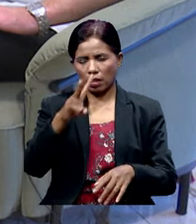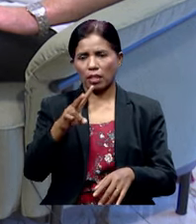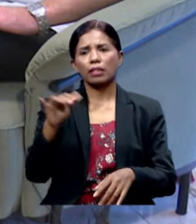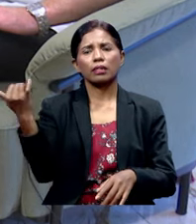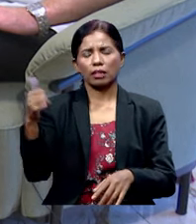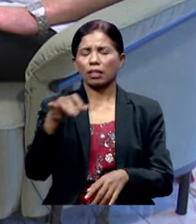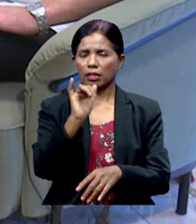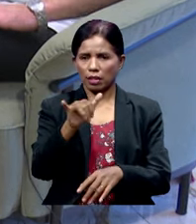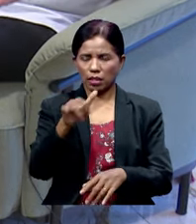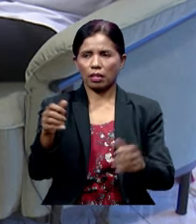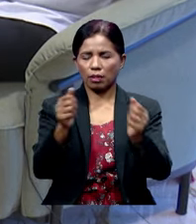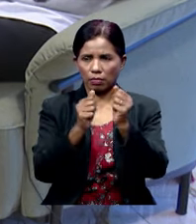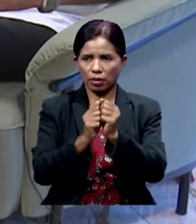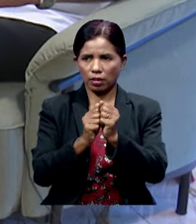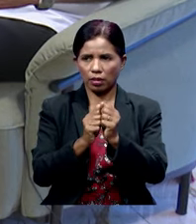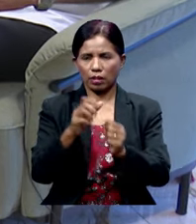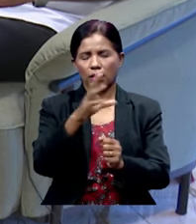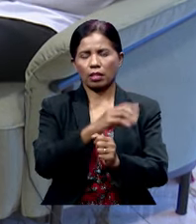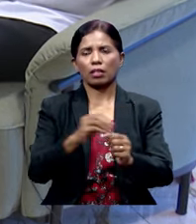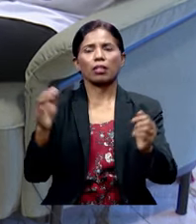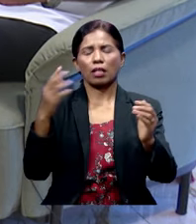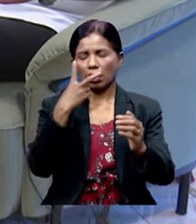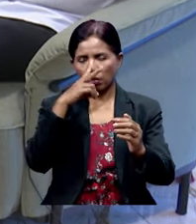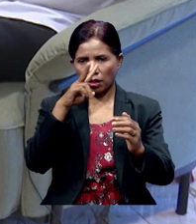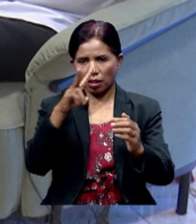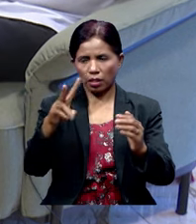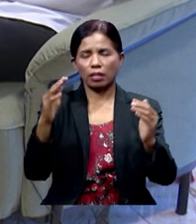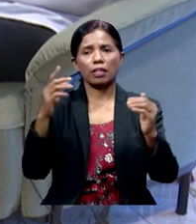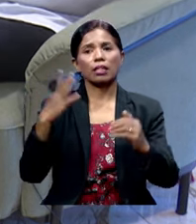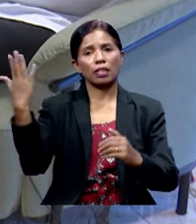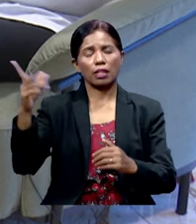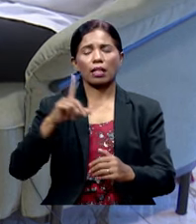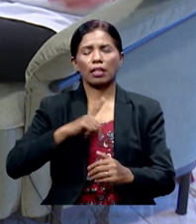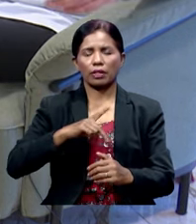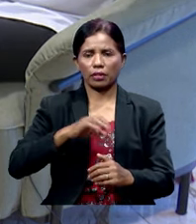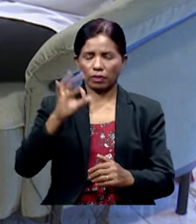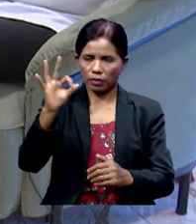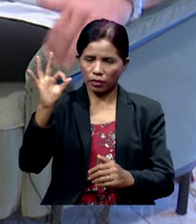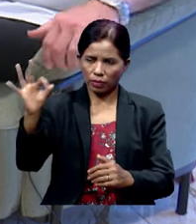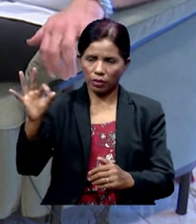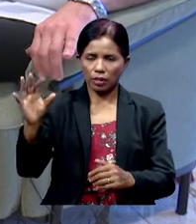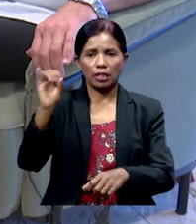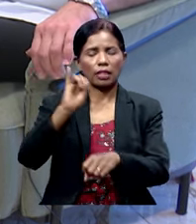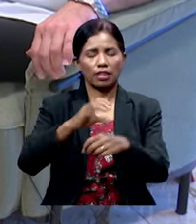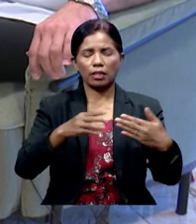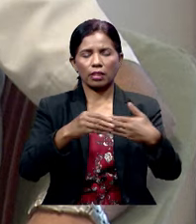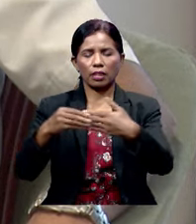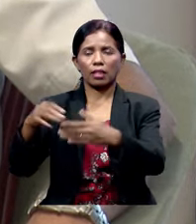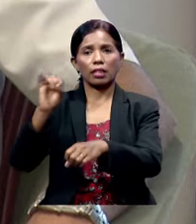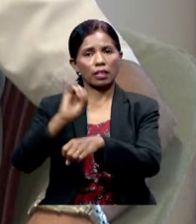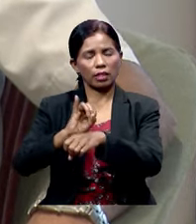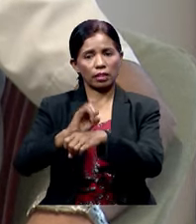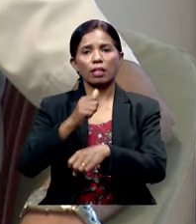aceitaram pelo menos os que eu encontrei L eu devo dizer que o pároco o padre Hélio